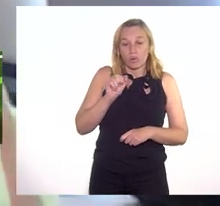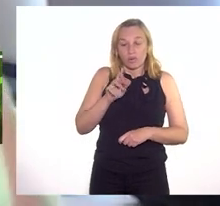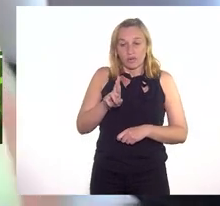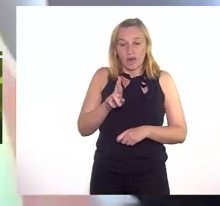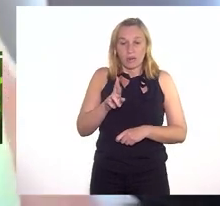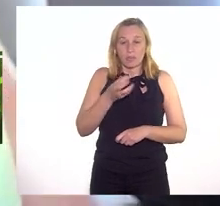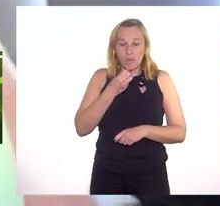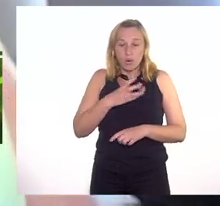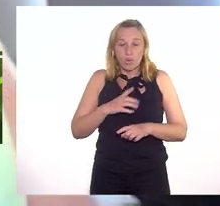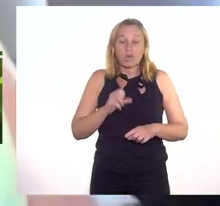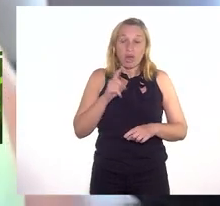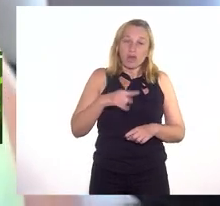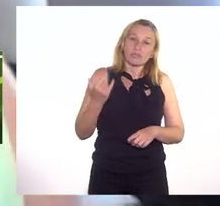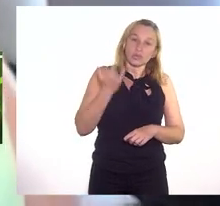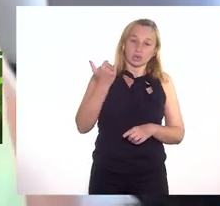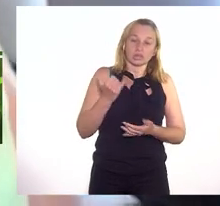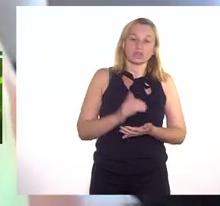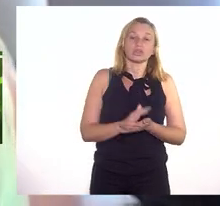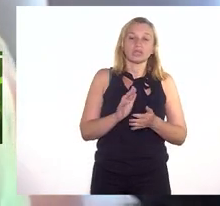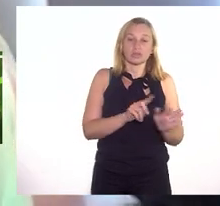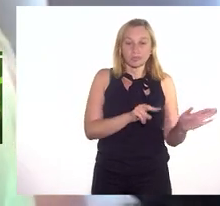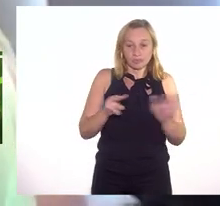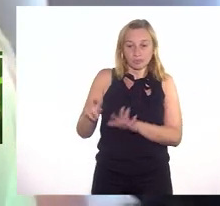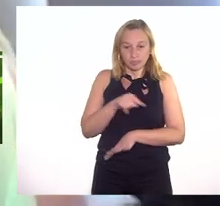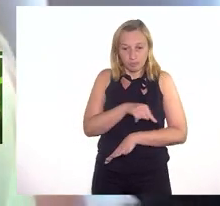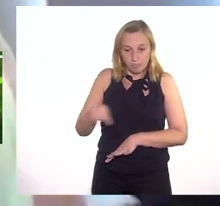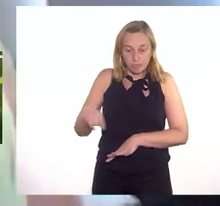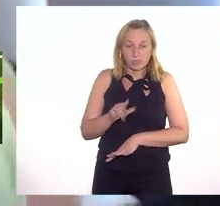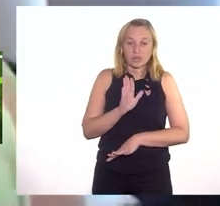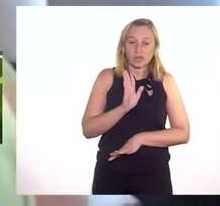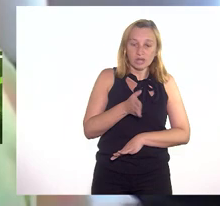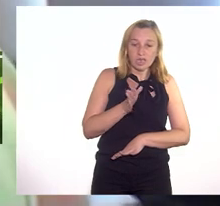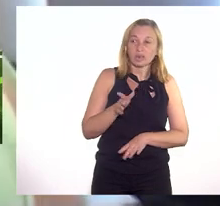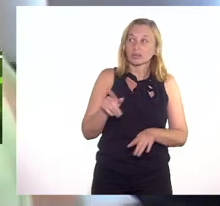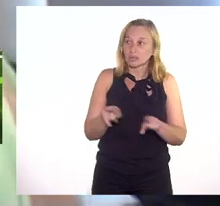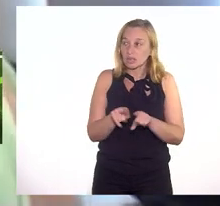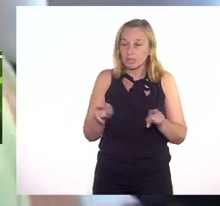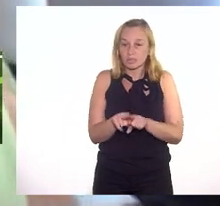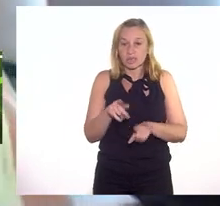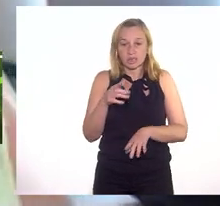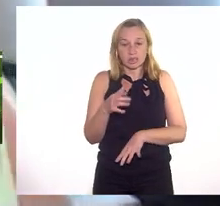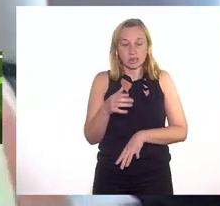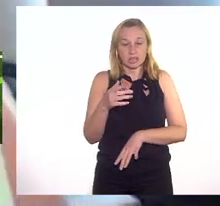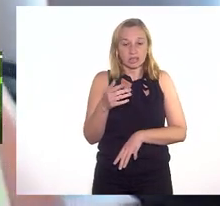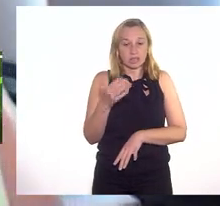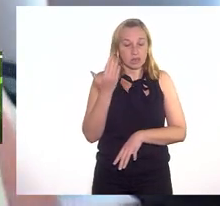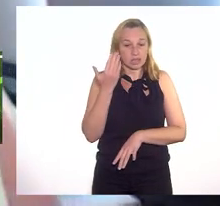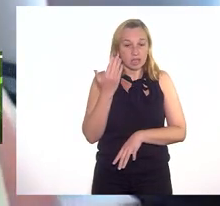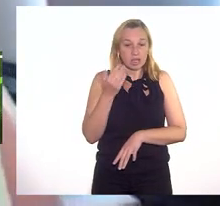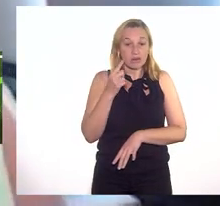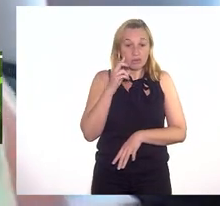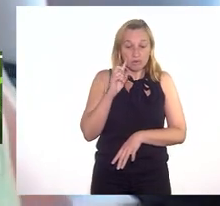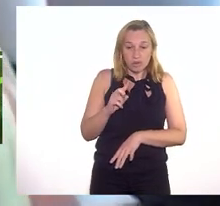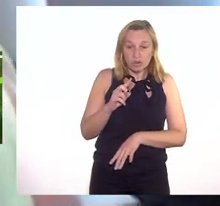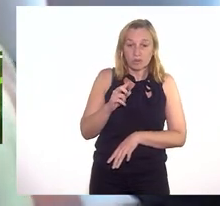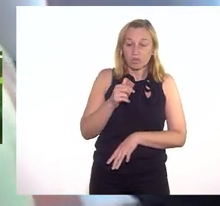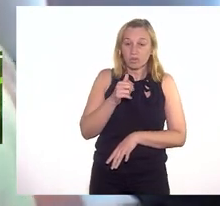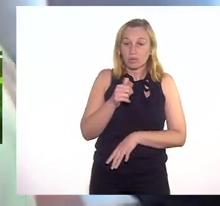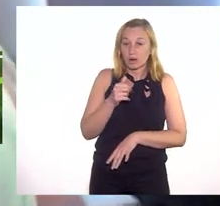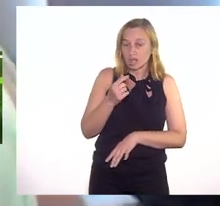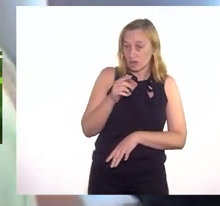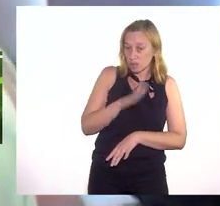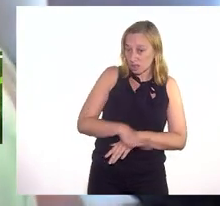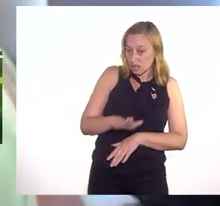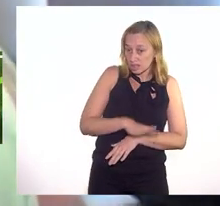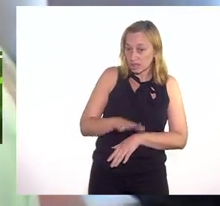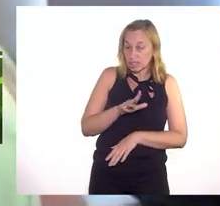importante. Então, essa semana, eu até soube também de um caso de uma criança que perdeu os pais para